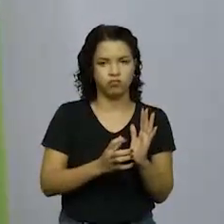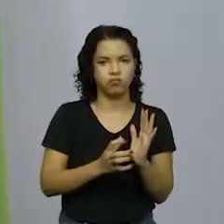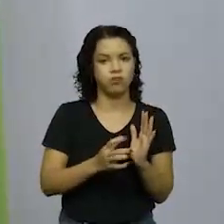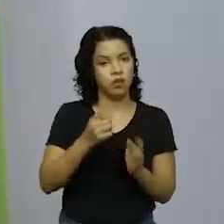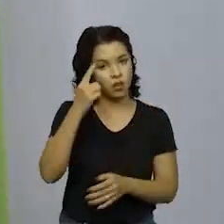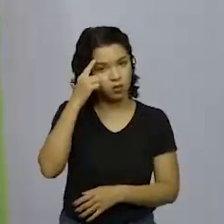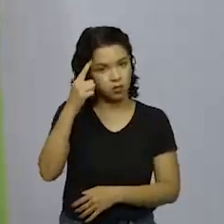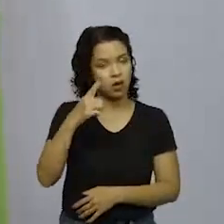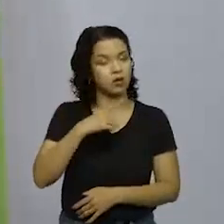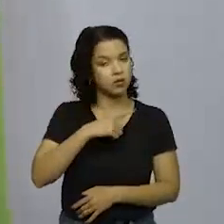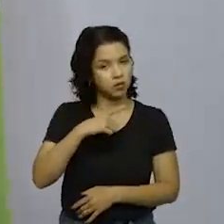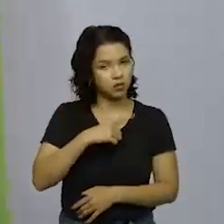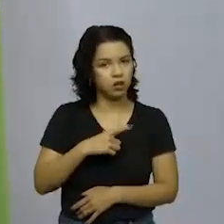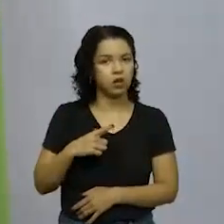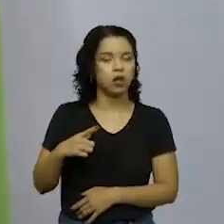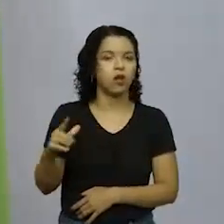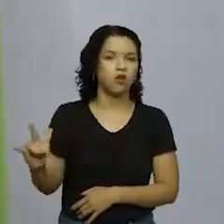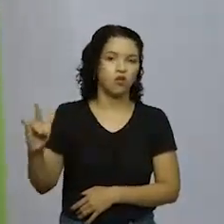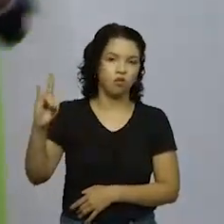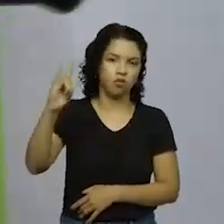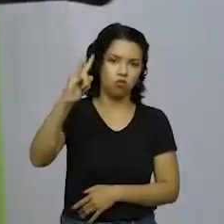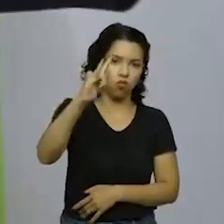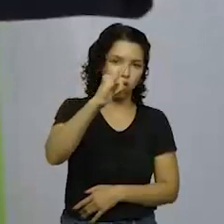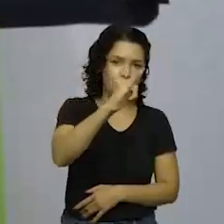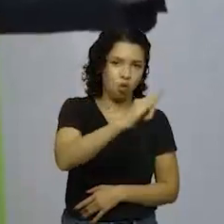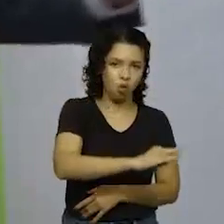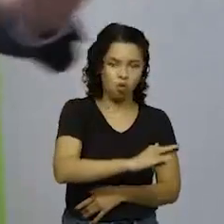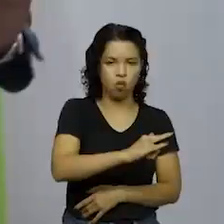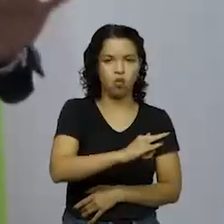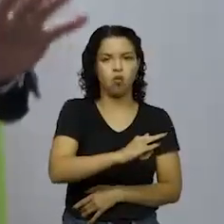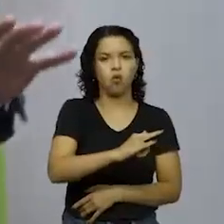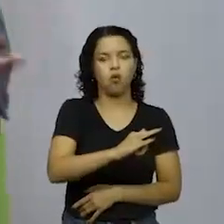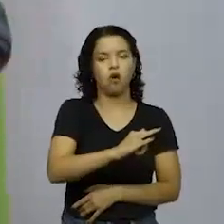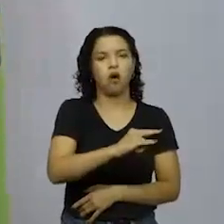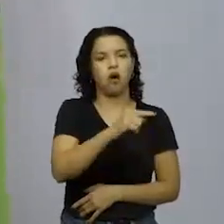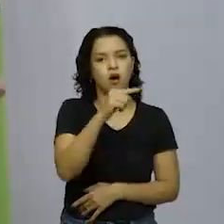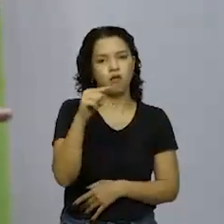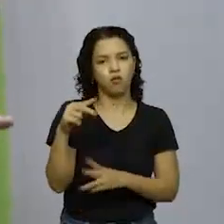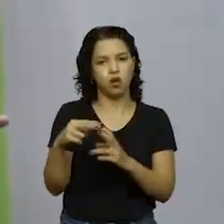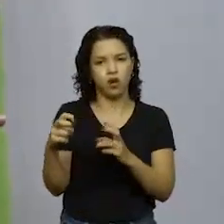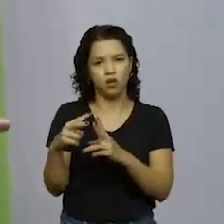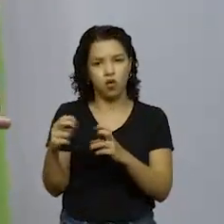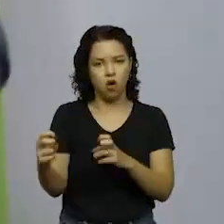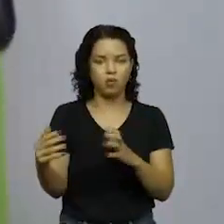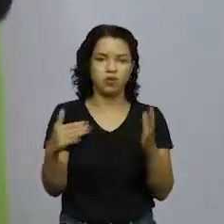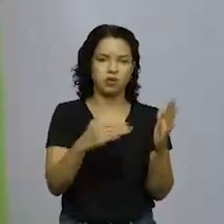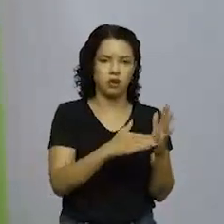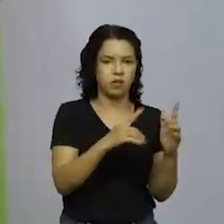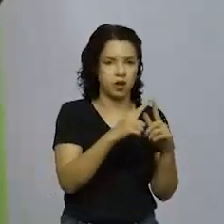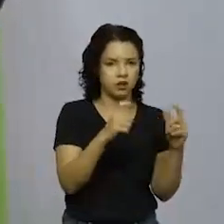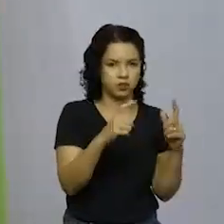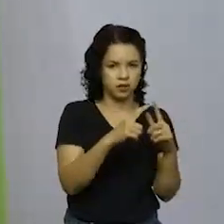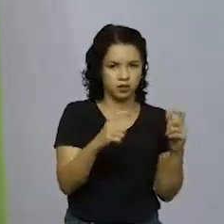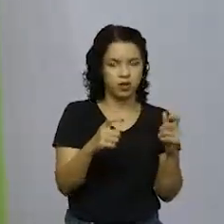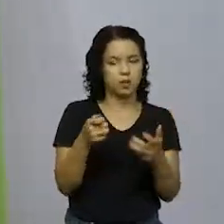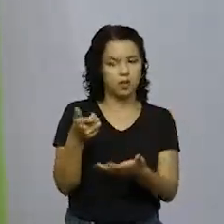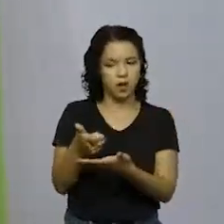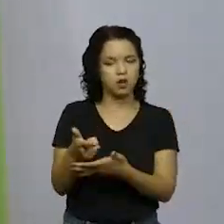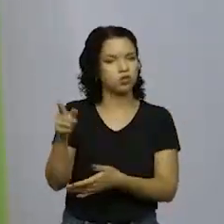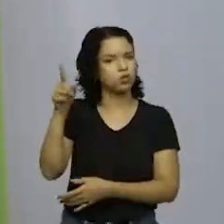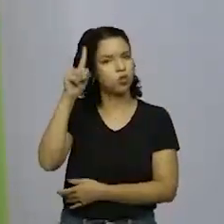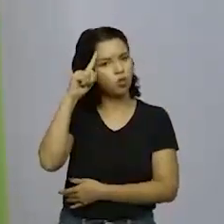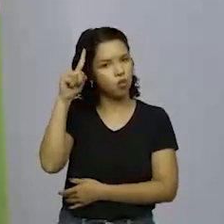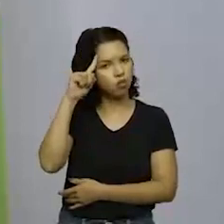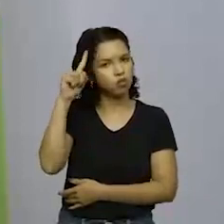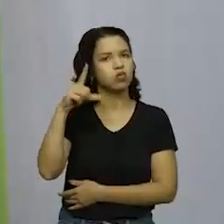voos comerciais de Florianópolis a Brasília todos os dias. Todos os dias. Todos os dias. Mas